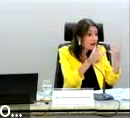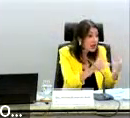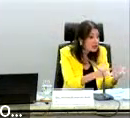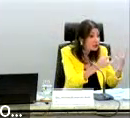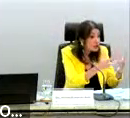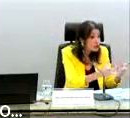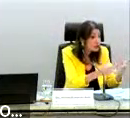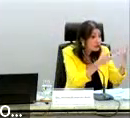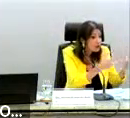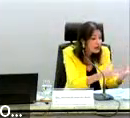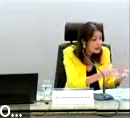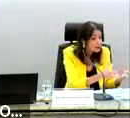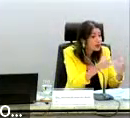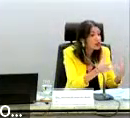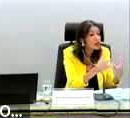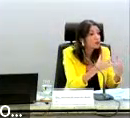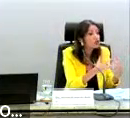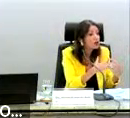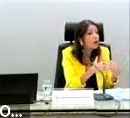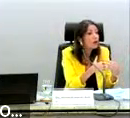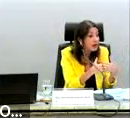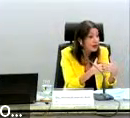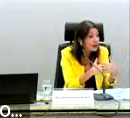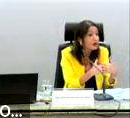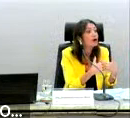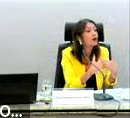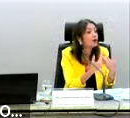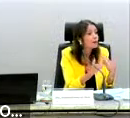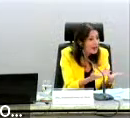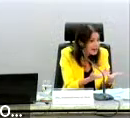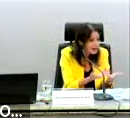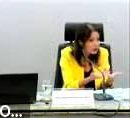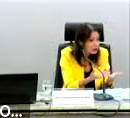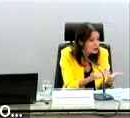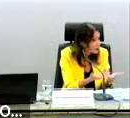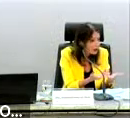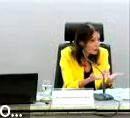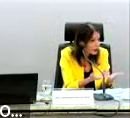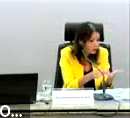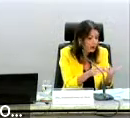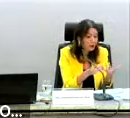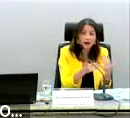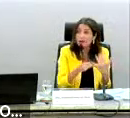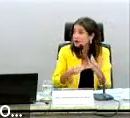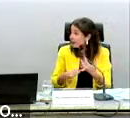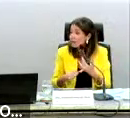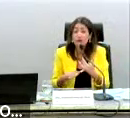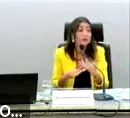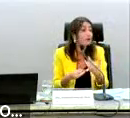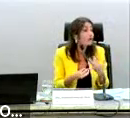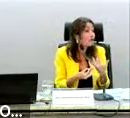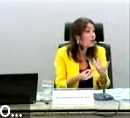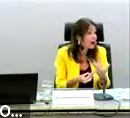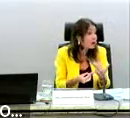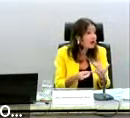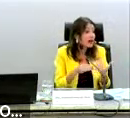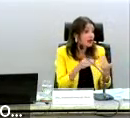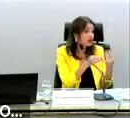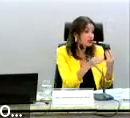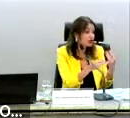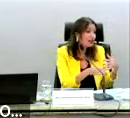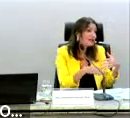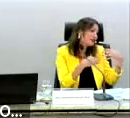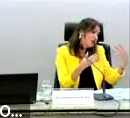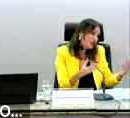para mulheres vítimas de violência, porque elas não tinham o quê? Comer durante a pandemia, porque a maioria trabalhava no emprego informal,